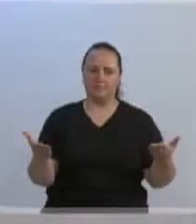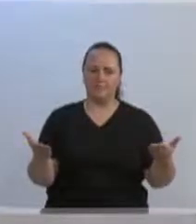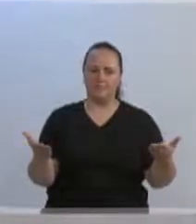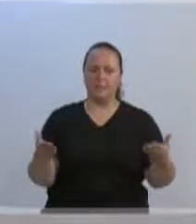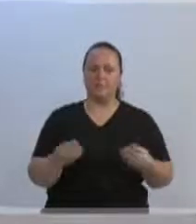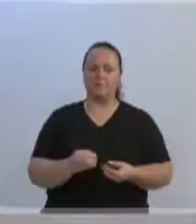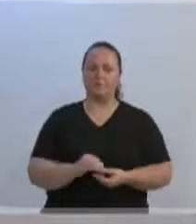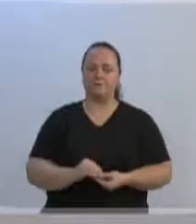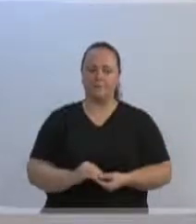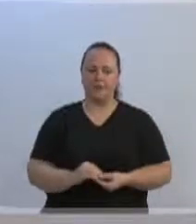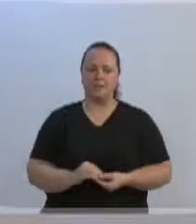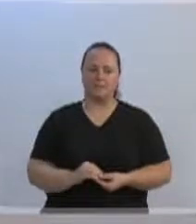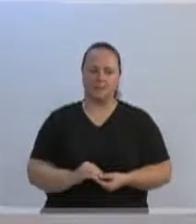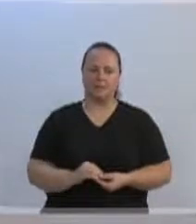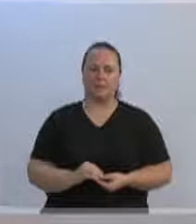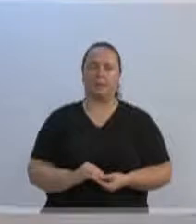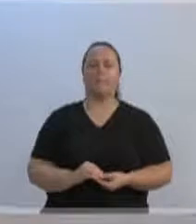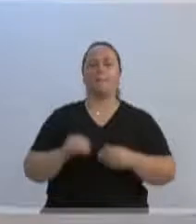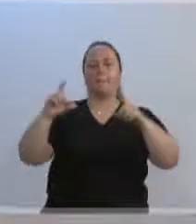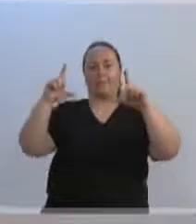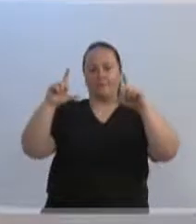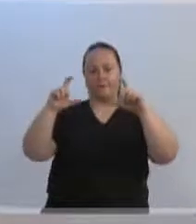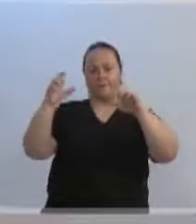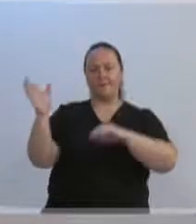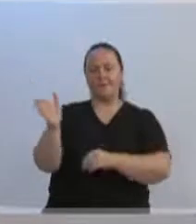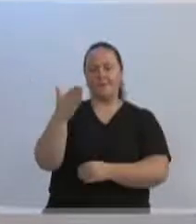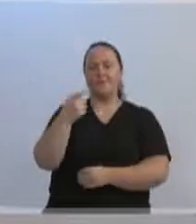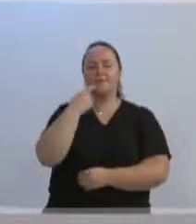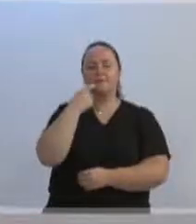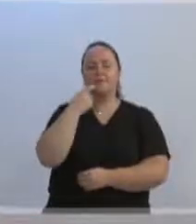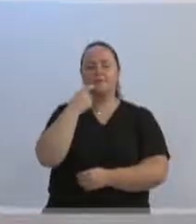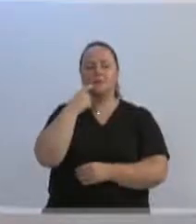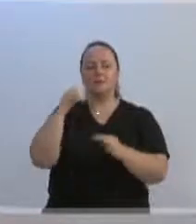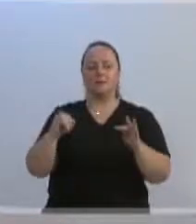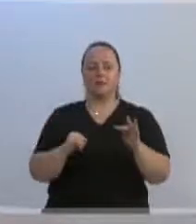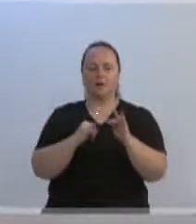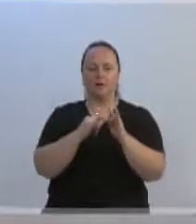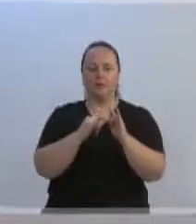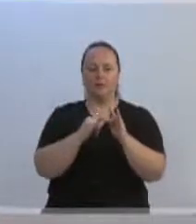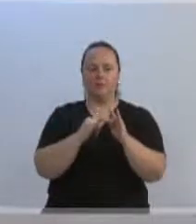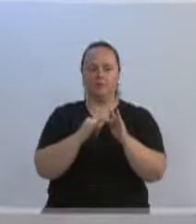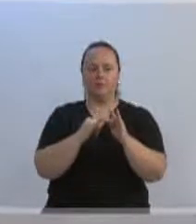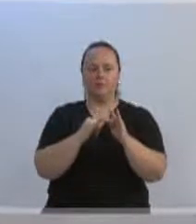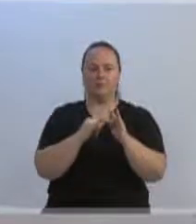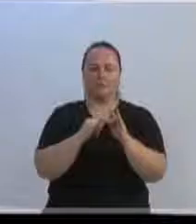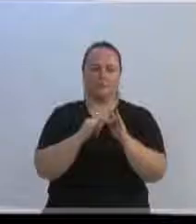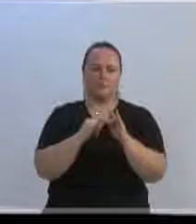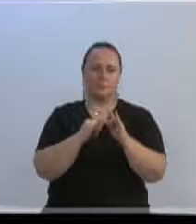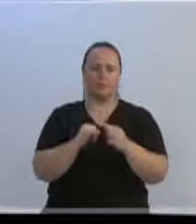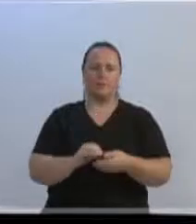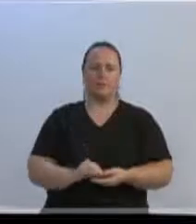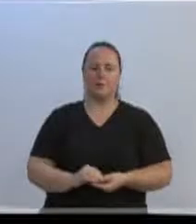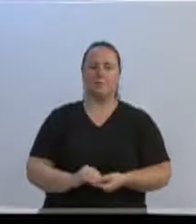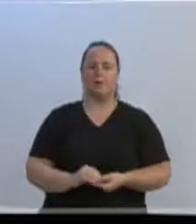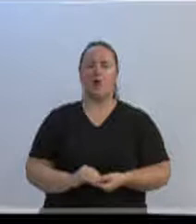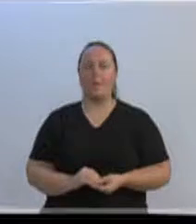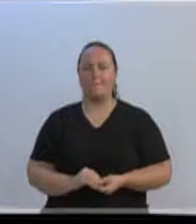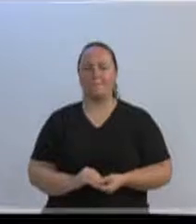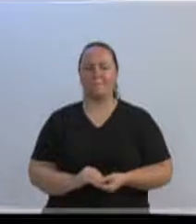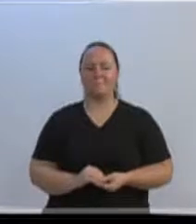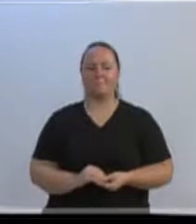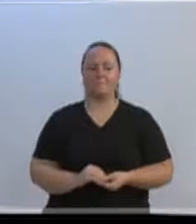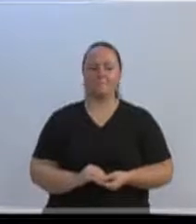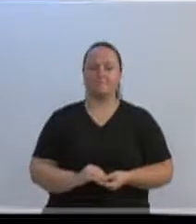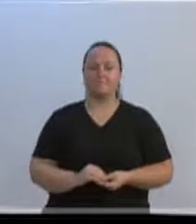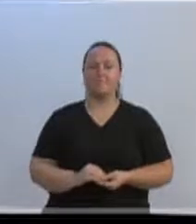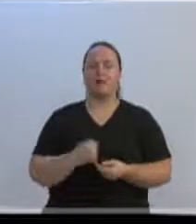fotos da última sexta feira onde estivemos lá na itoupavazinha prestigiando a comemoração dos 40 anos do grêmio itoupavazinha quatro décadas de